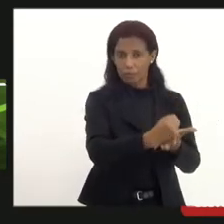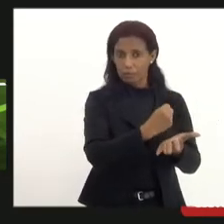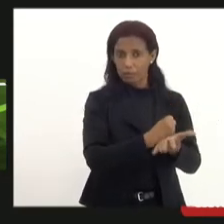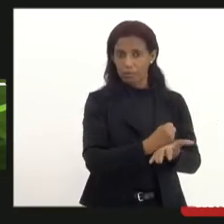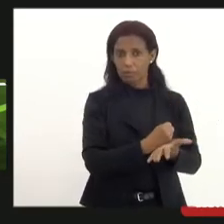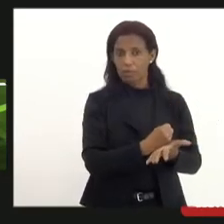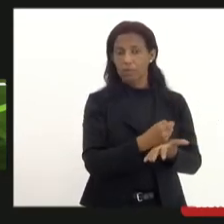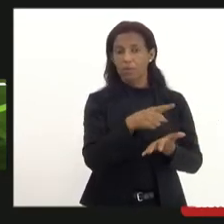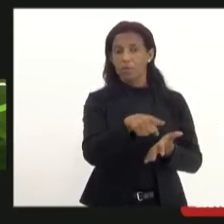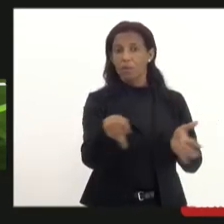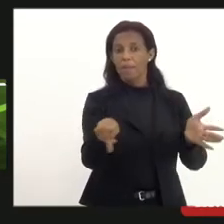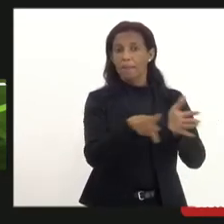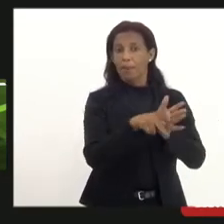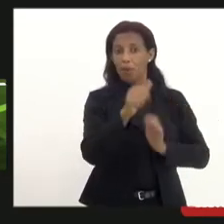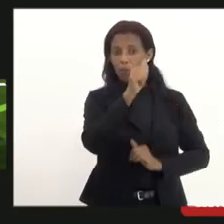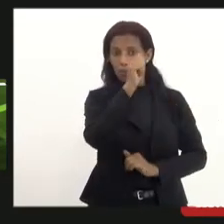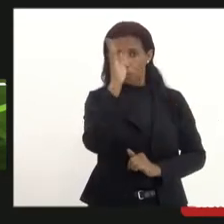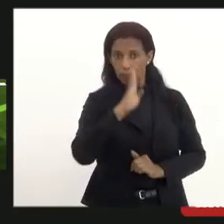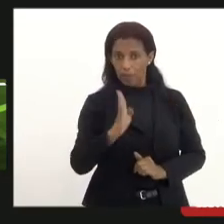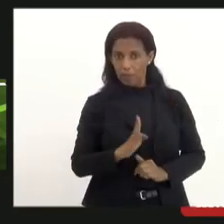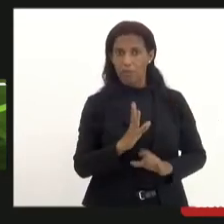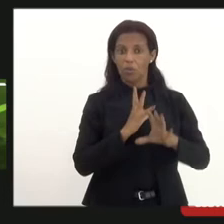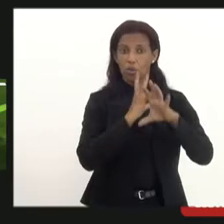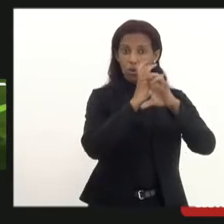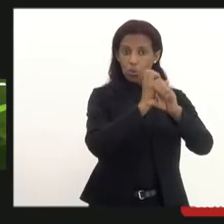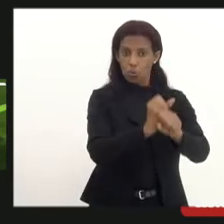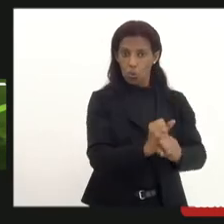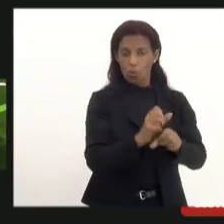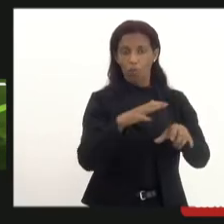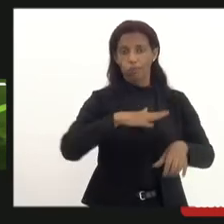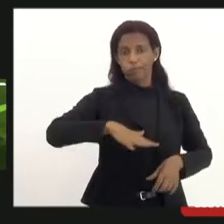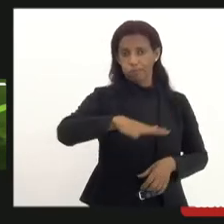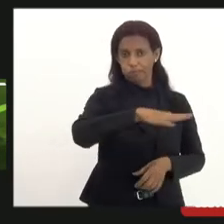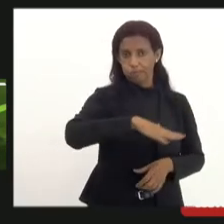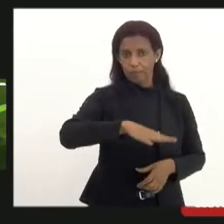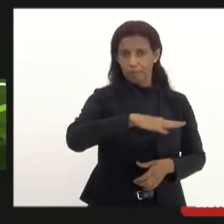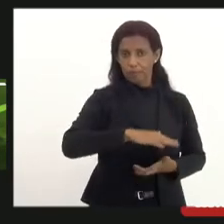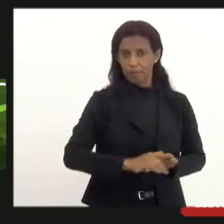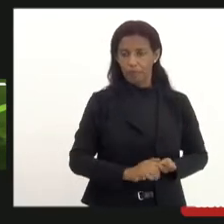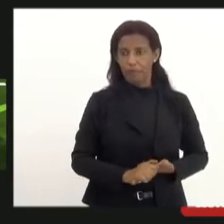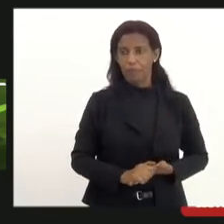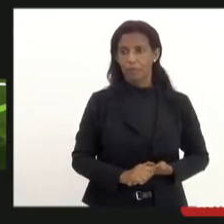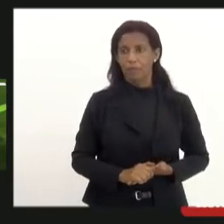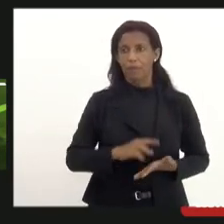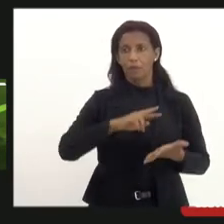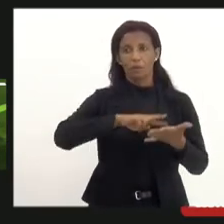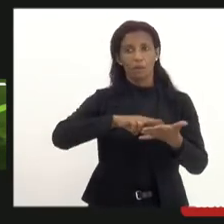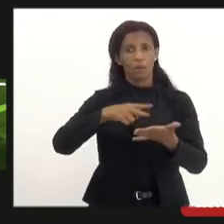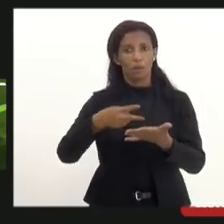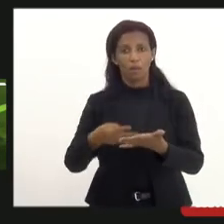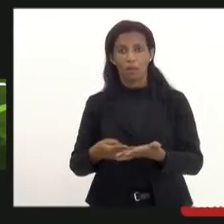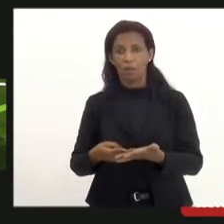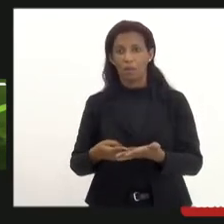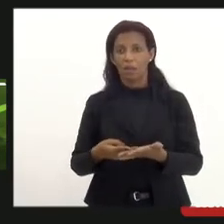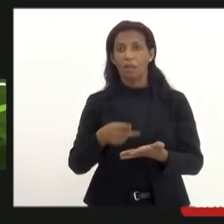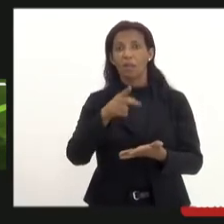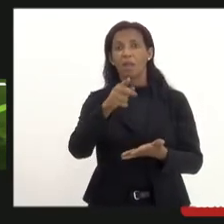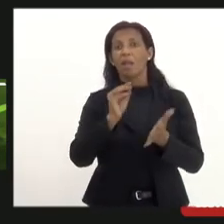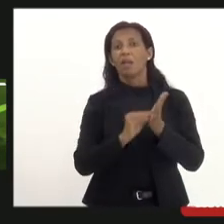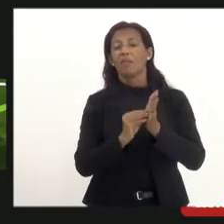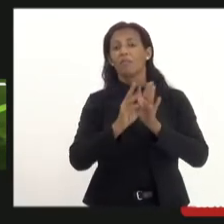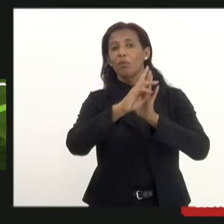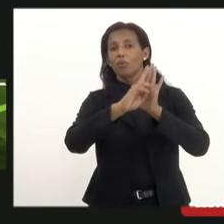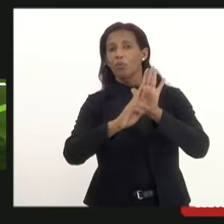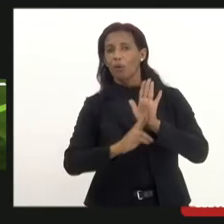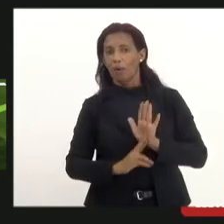vão ser fabricados no Brasil e a gente conta como conteúdo local. Então, foi a campanha de bacalhau, isso, tá? Isso não é sinônimo, tá, Rafael? É que você não conhece as regras, como você mesmo